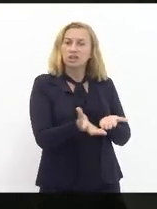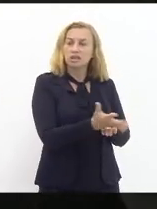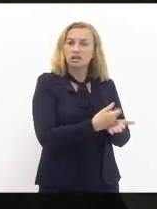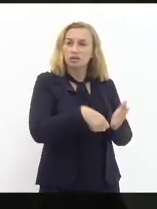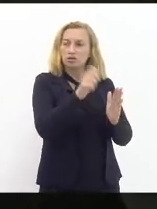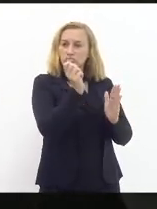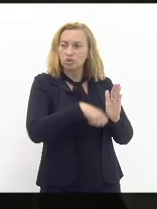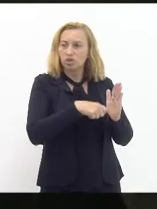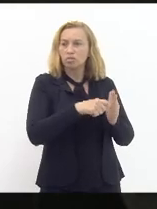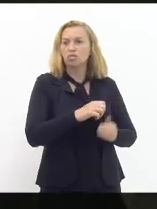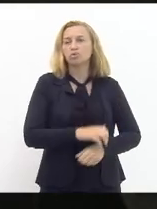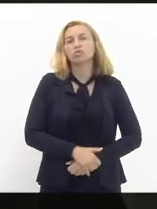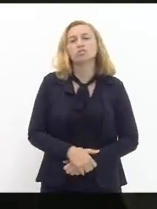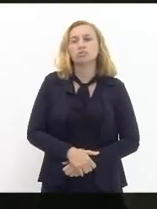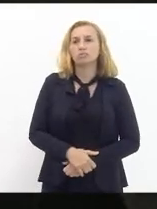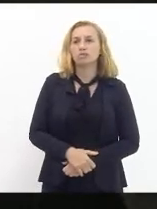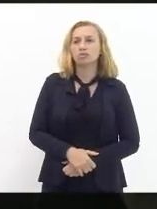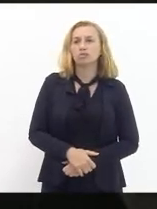envolve